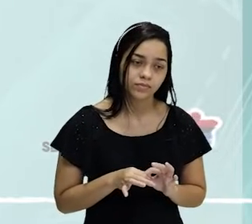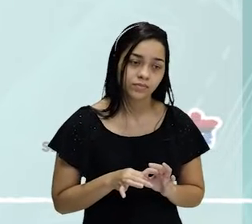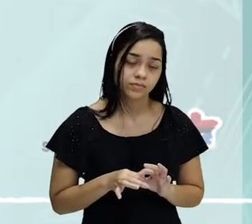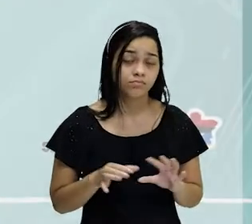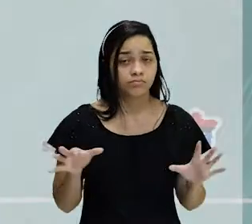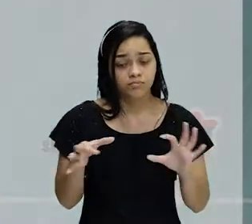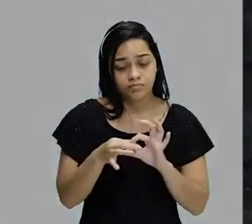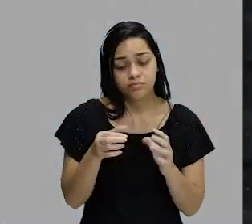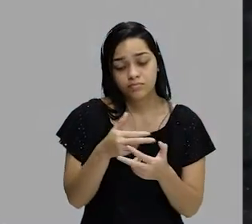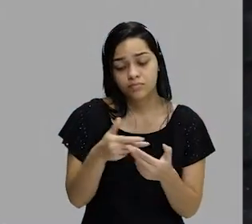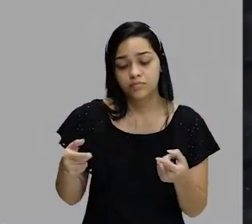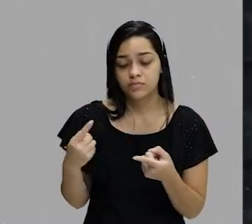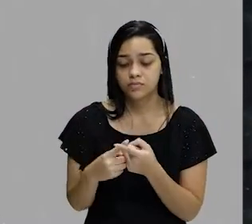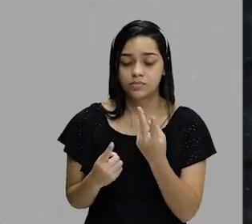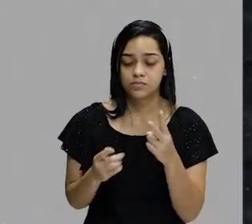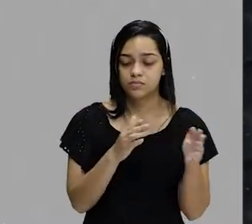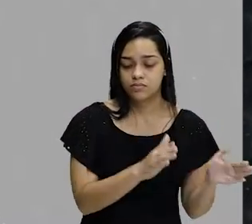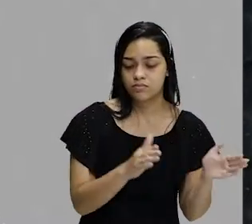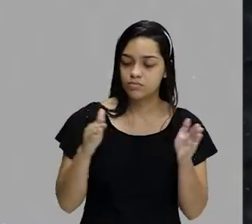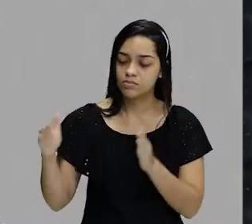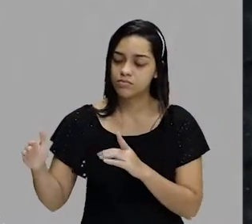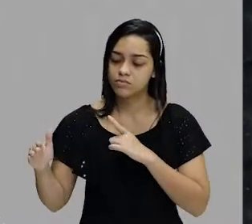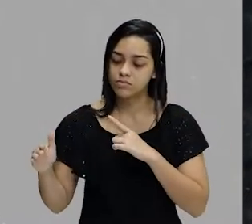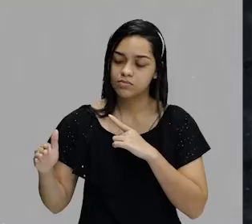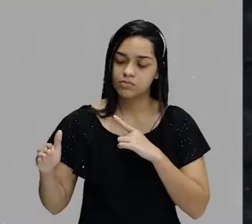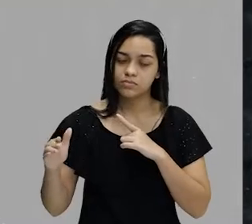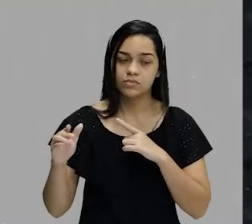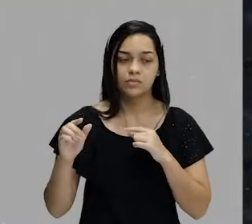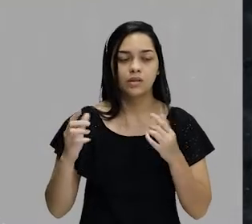verdade ligações, né, porque eu tenho 2 períodos aqui,